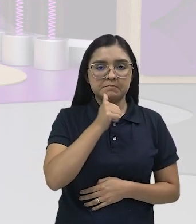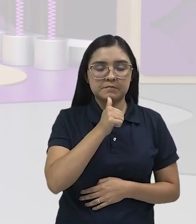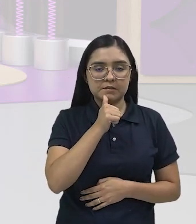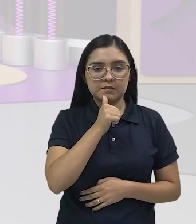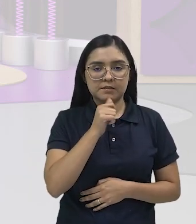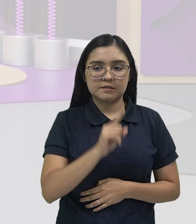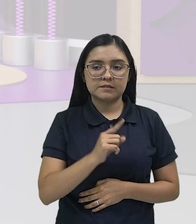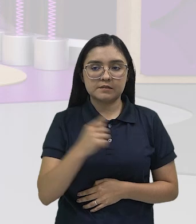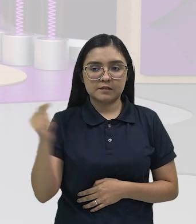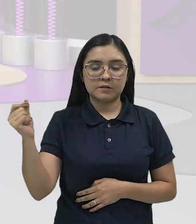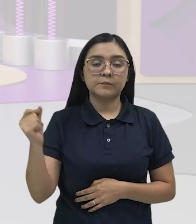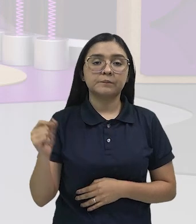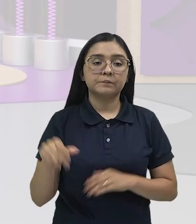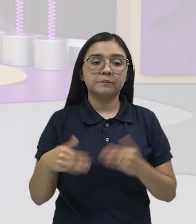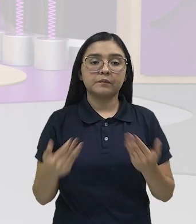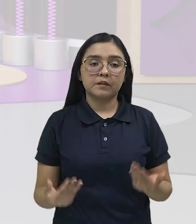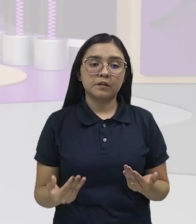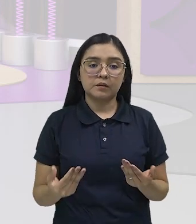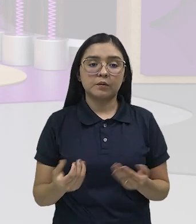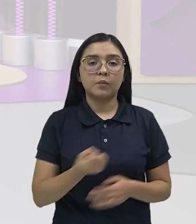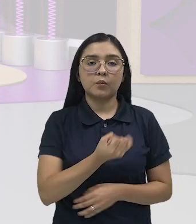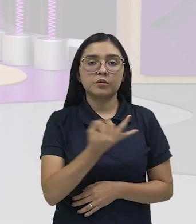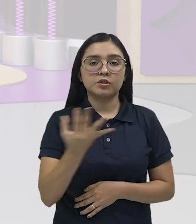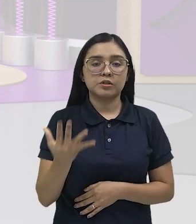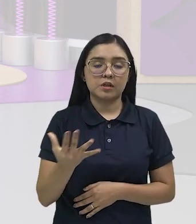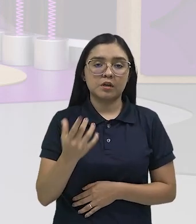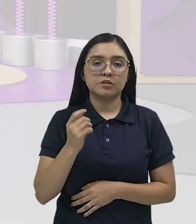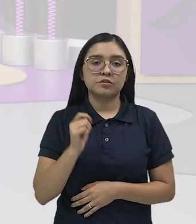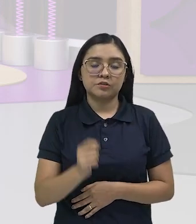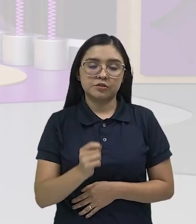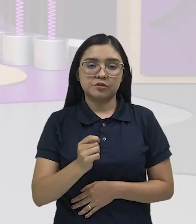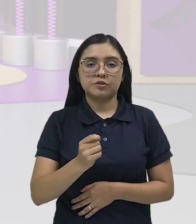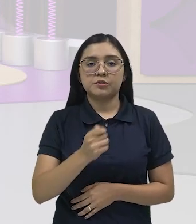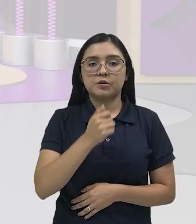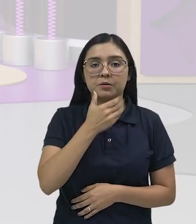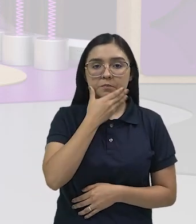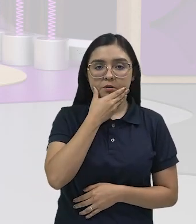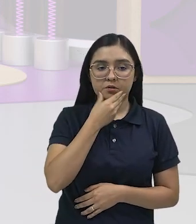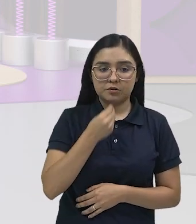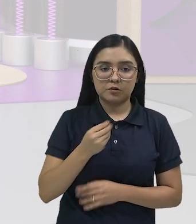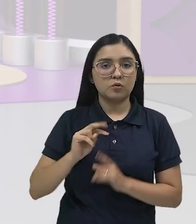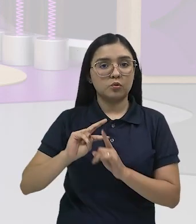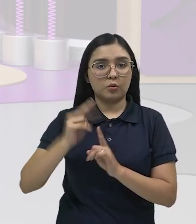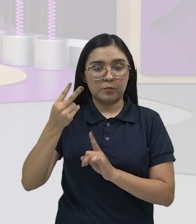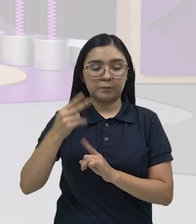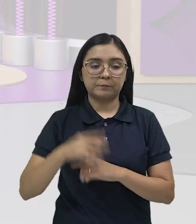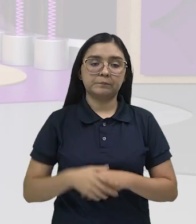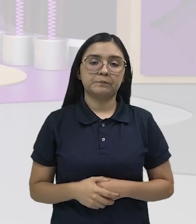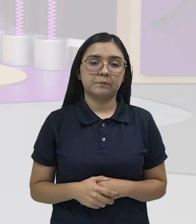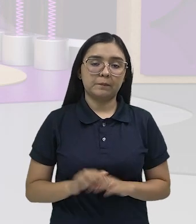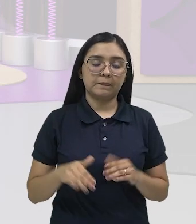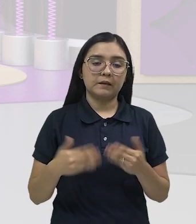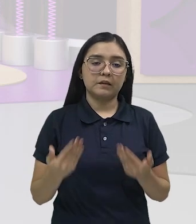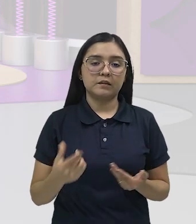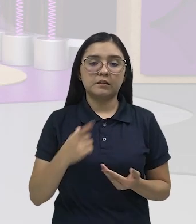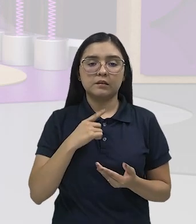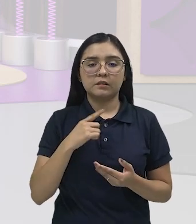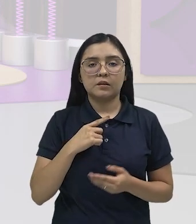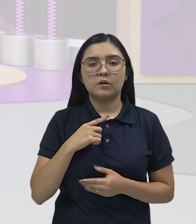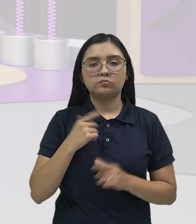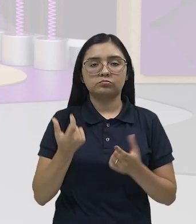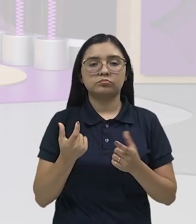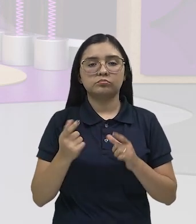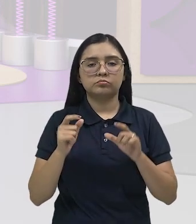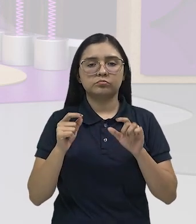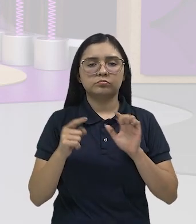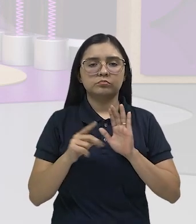de meninos passou a ser o dobro do número de meninas. Escreva um sistema de